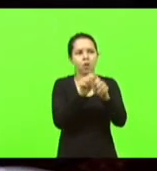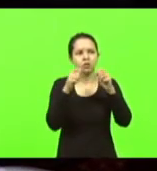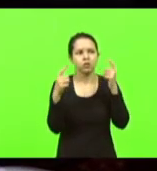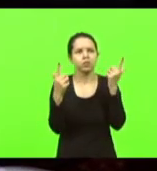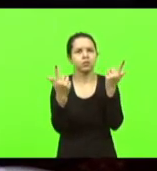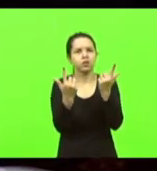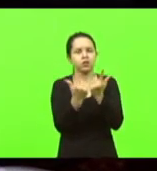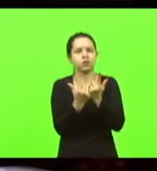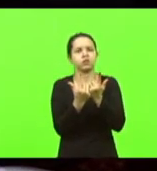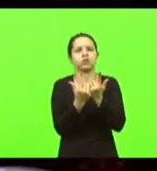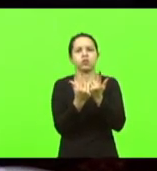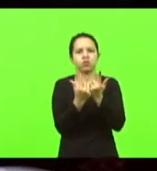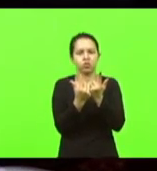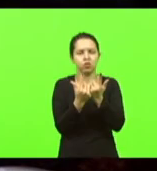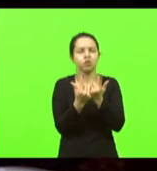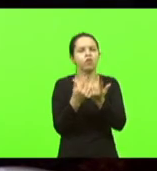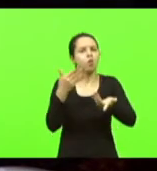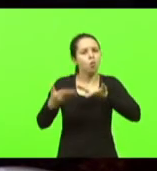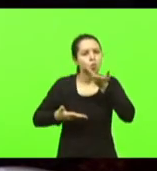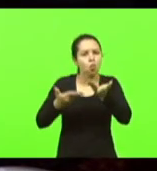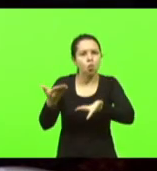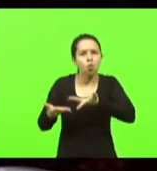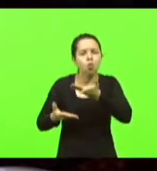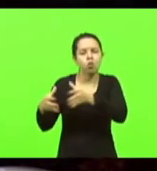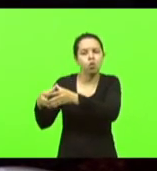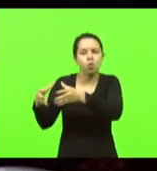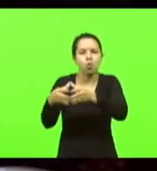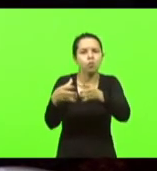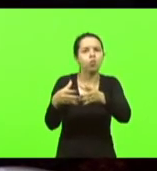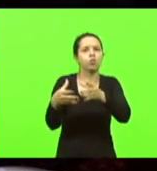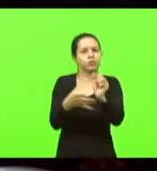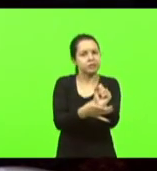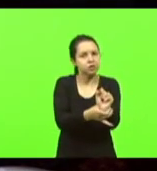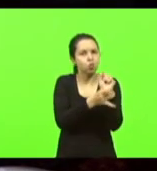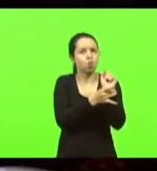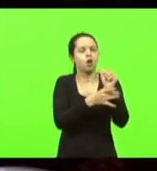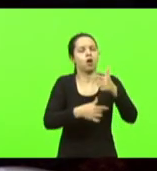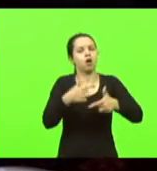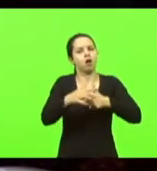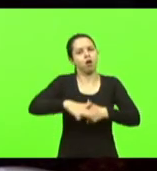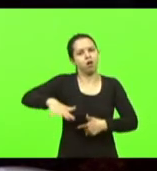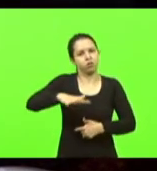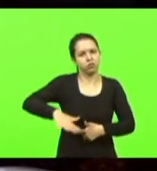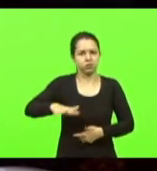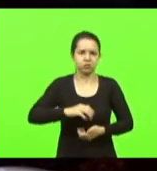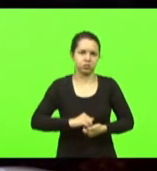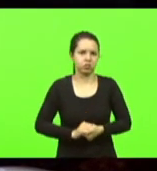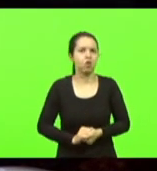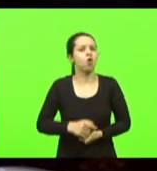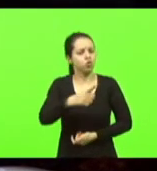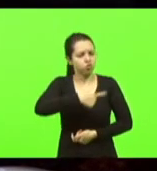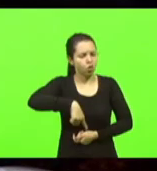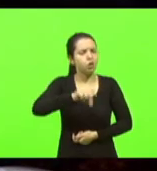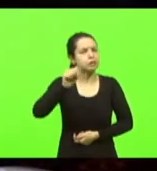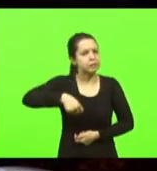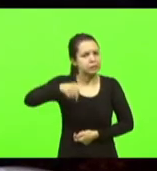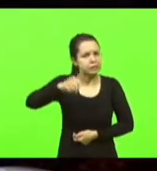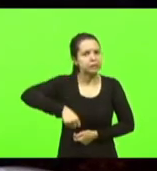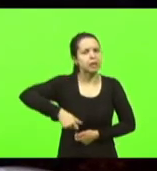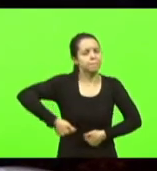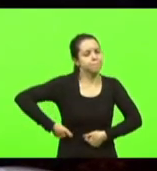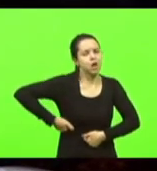Legislativa trata as forças de segurança e nós temos sim uma das melhores polícias do